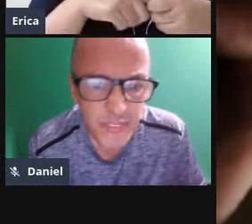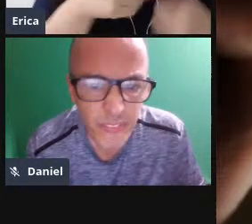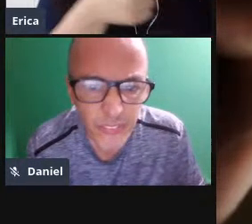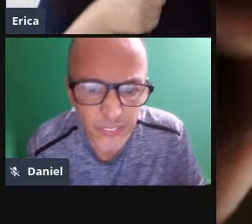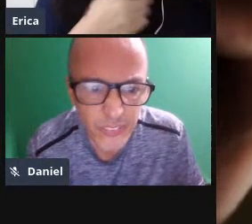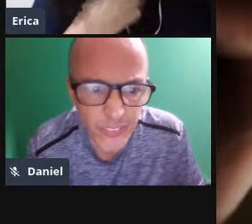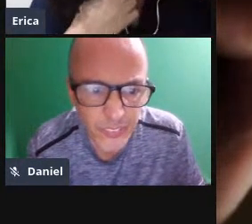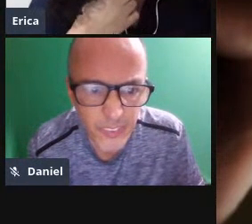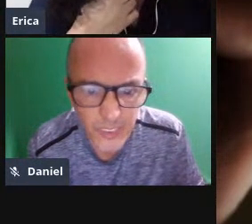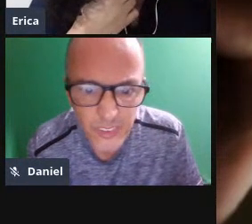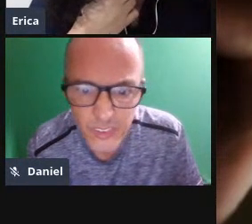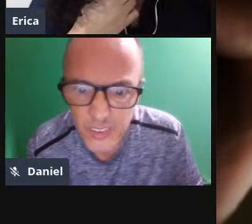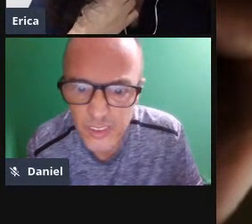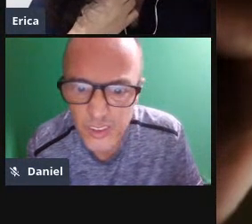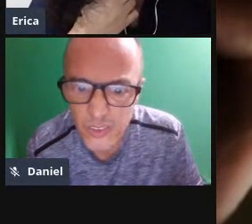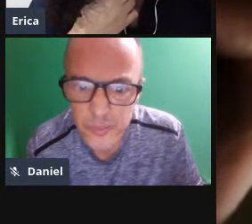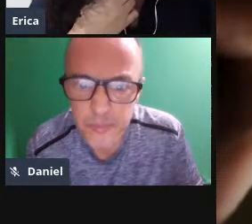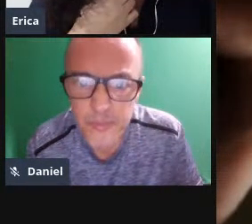Pronto.